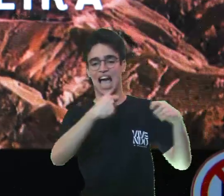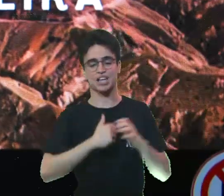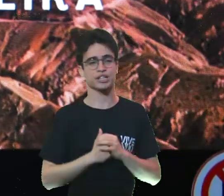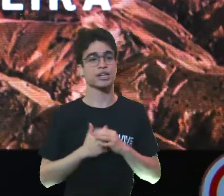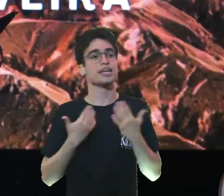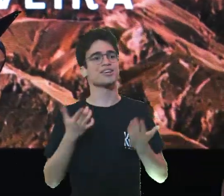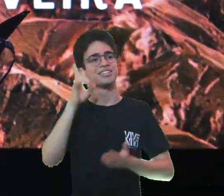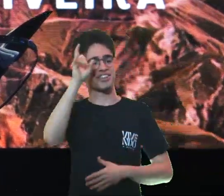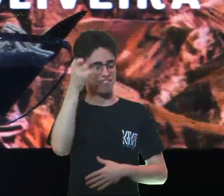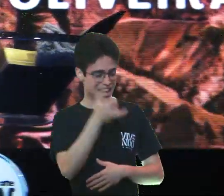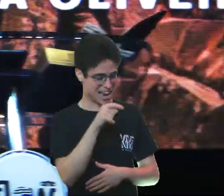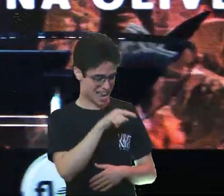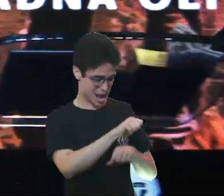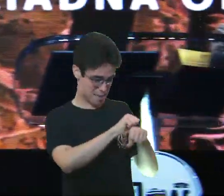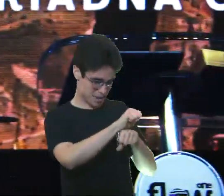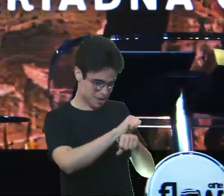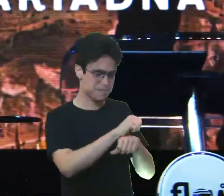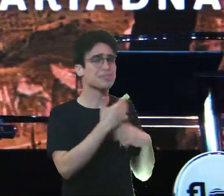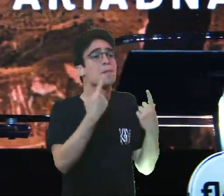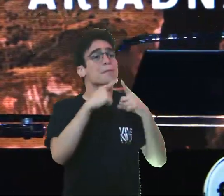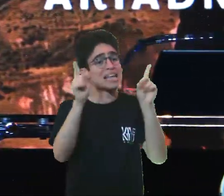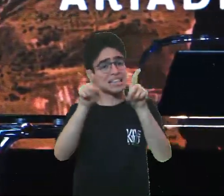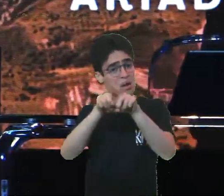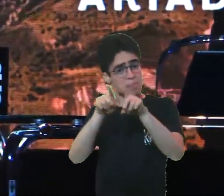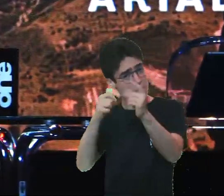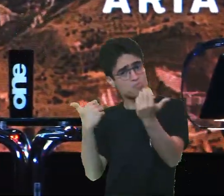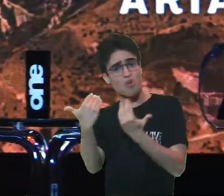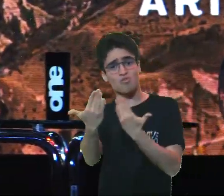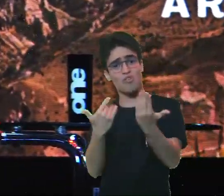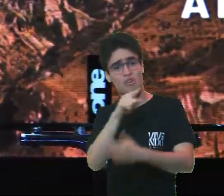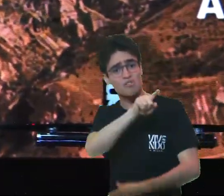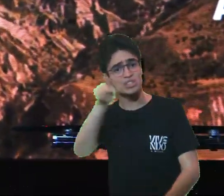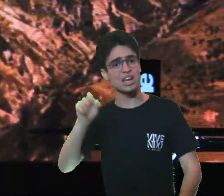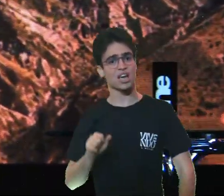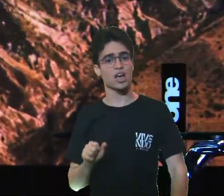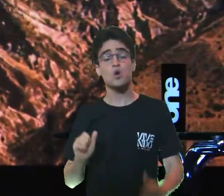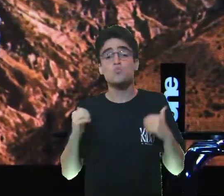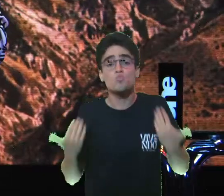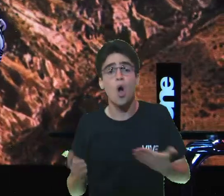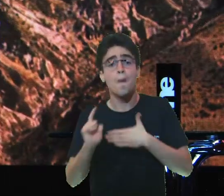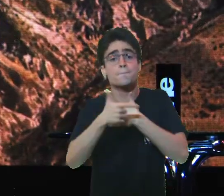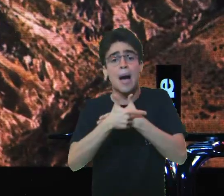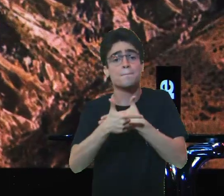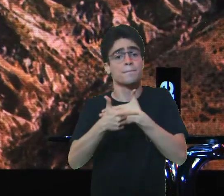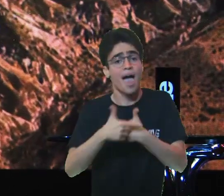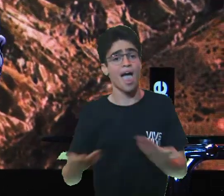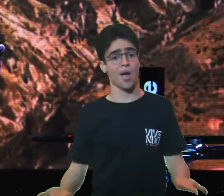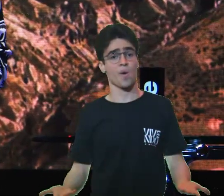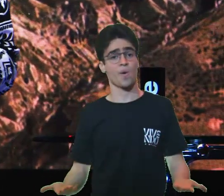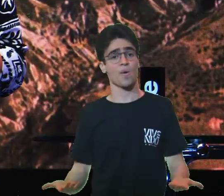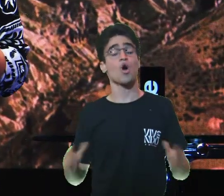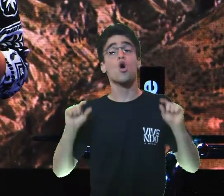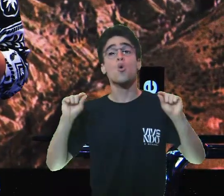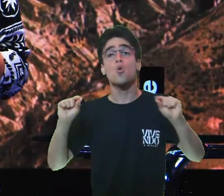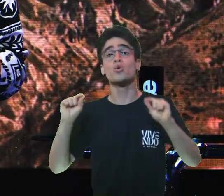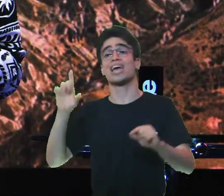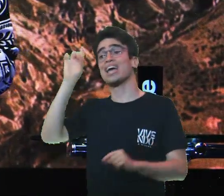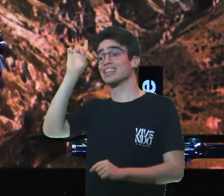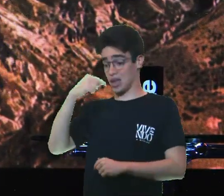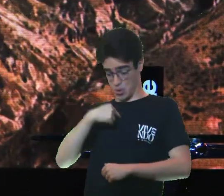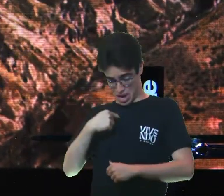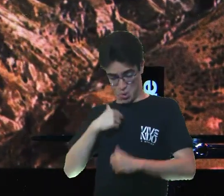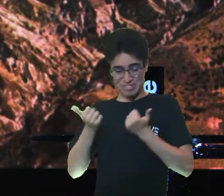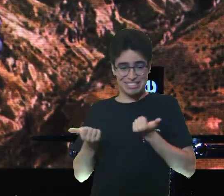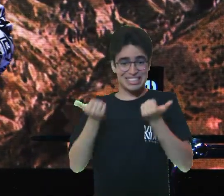e, na verdade, esse é um diálogo conosco. Qual é o encargo? O que eu tenho colocado no seu